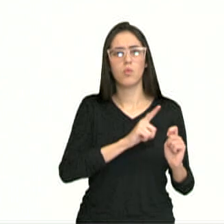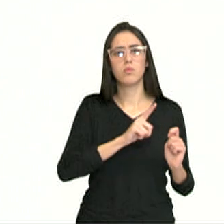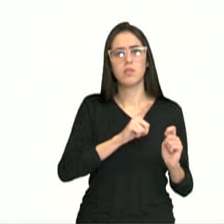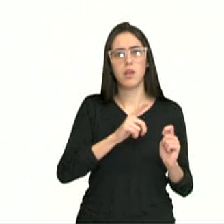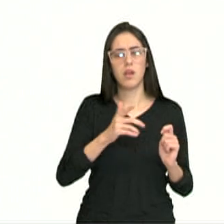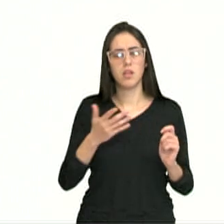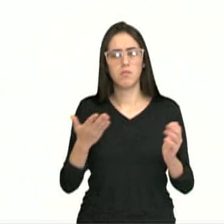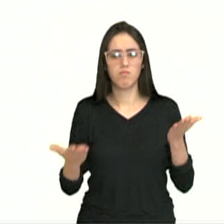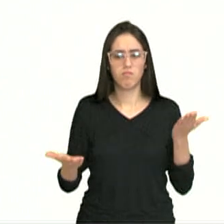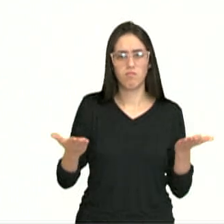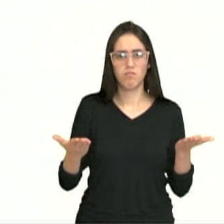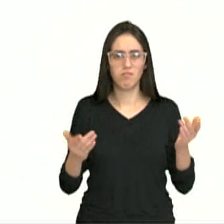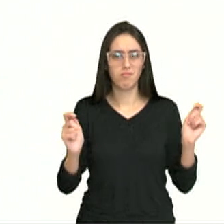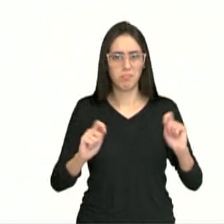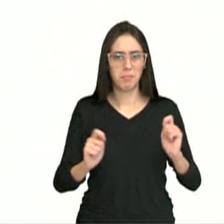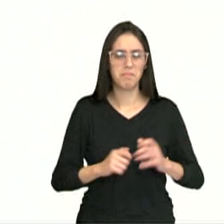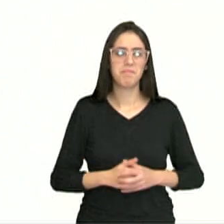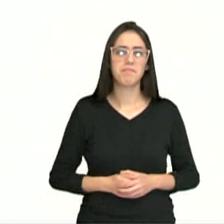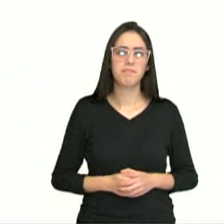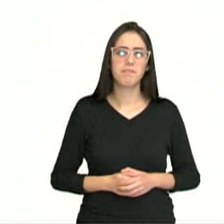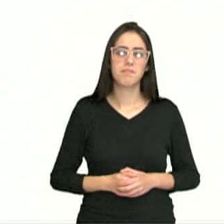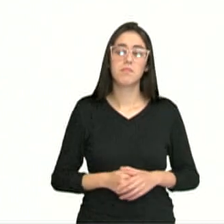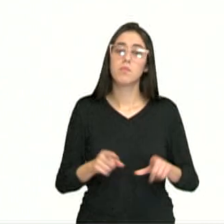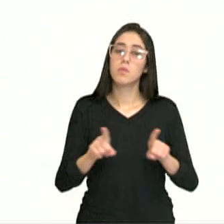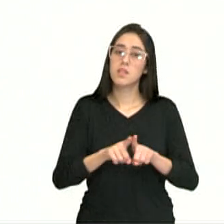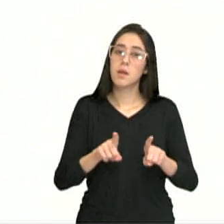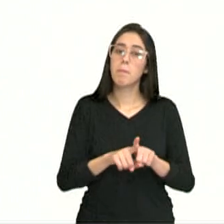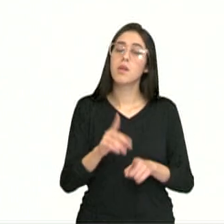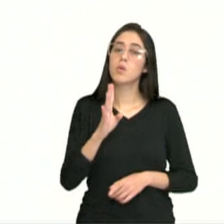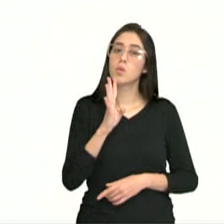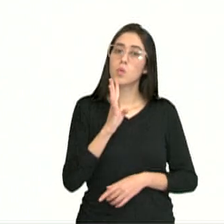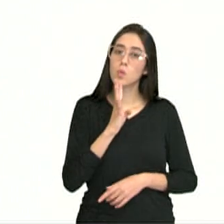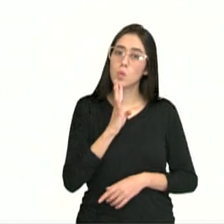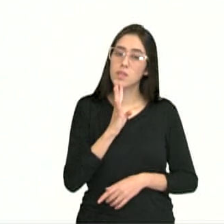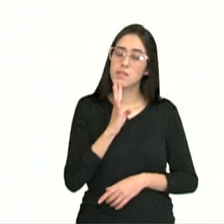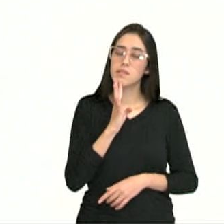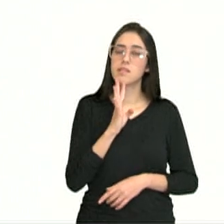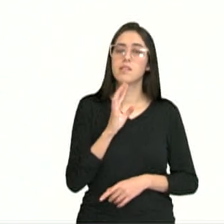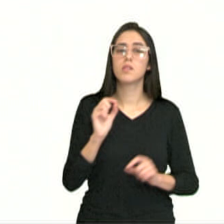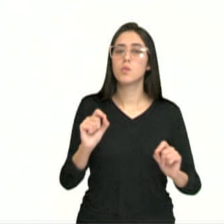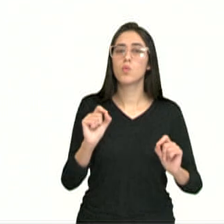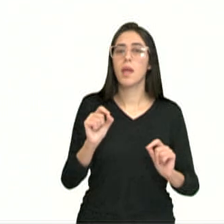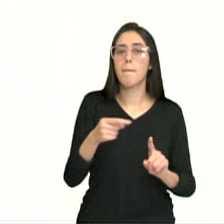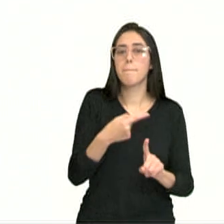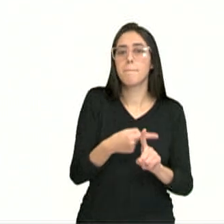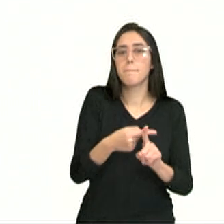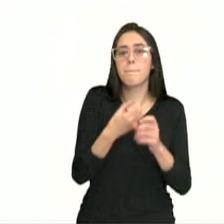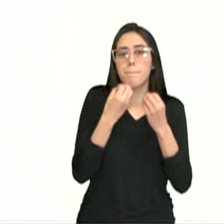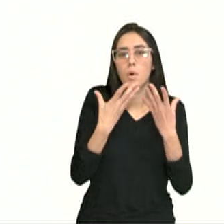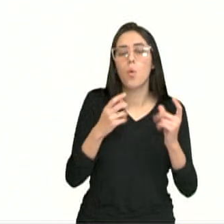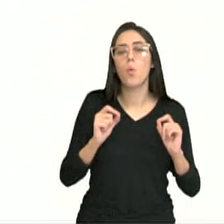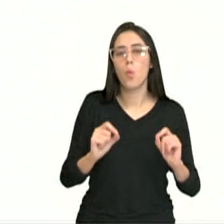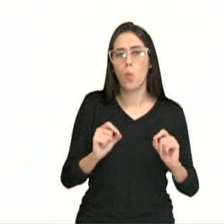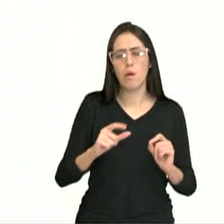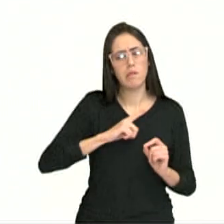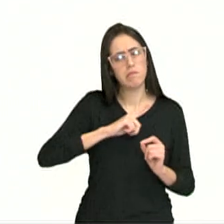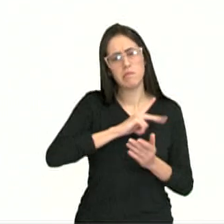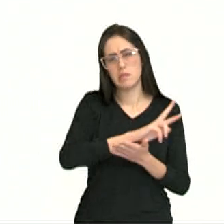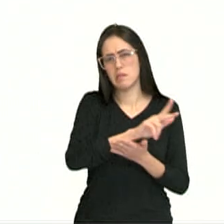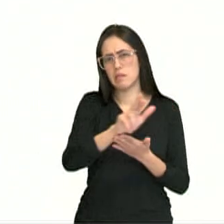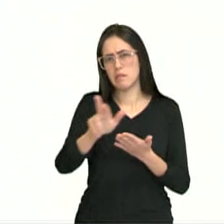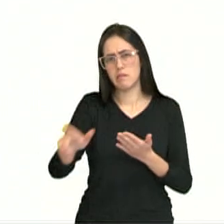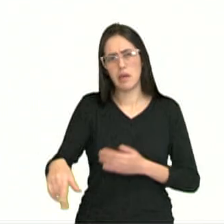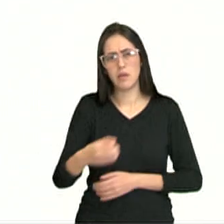esses obstáculos, saber quais os cuidados e benefícios gerados pela prática do parkour, que são imensos quando